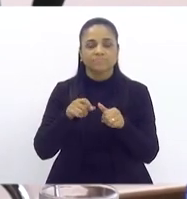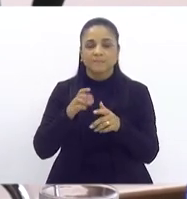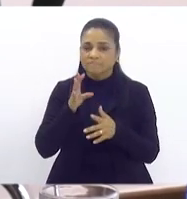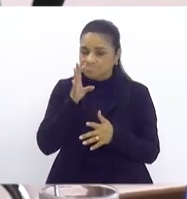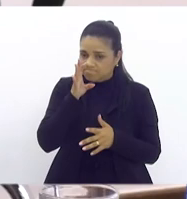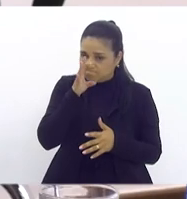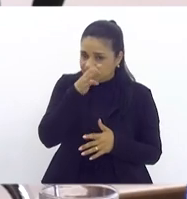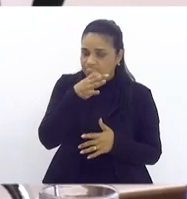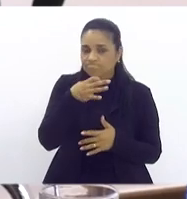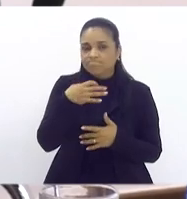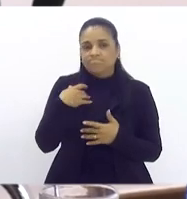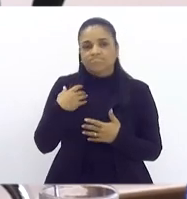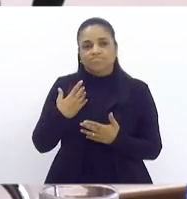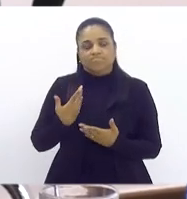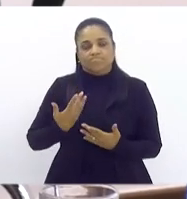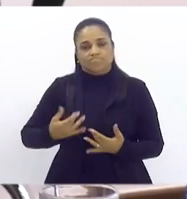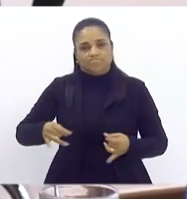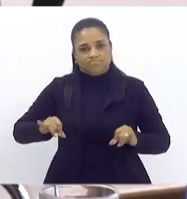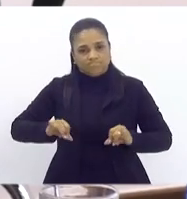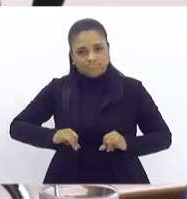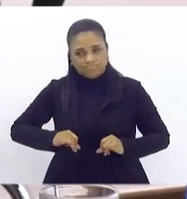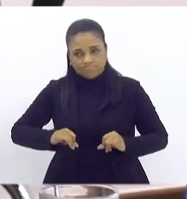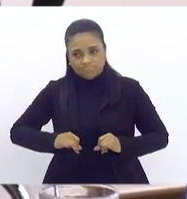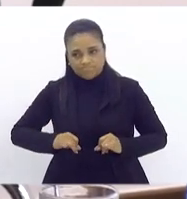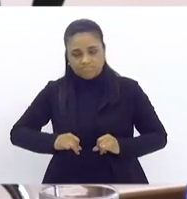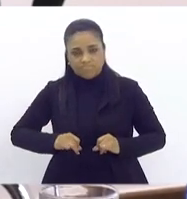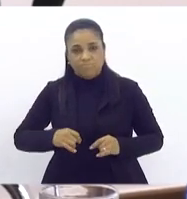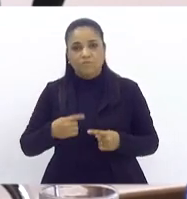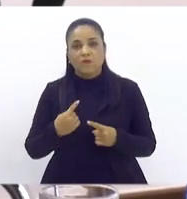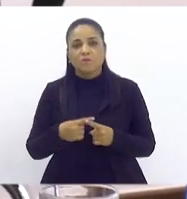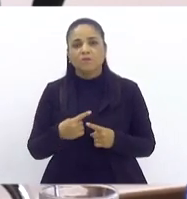muito grande por quê porque